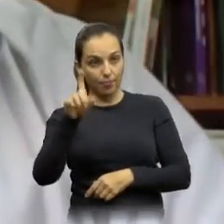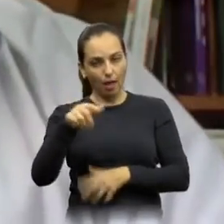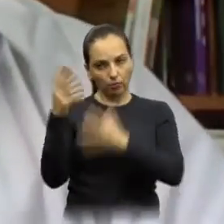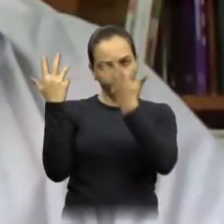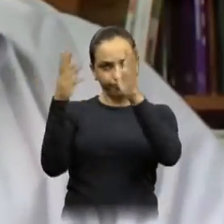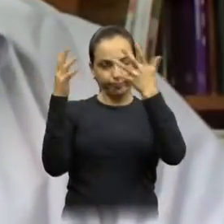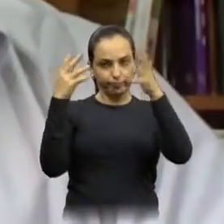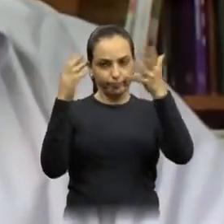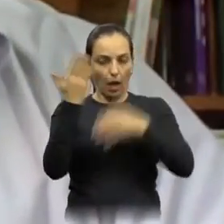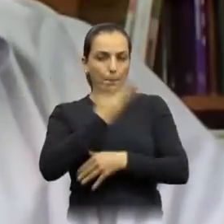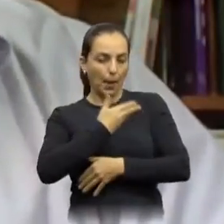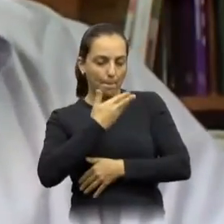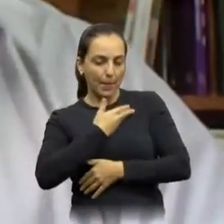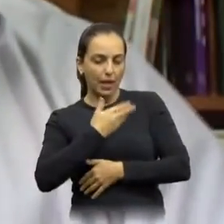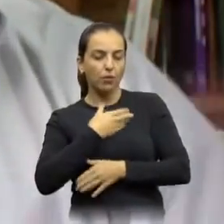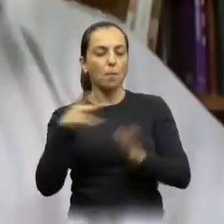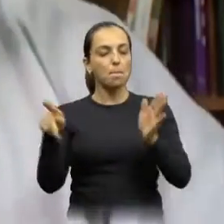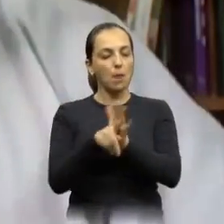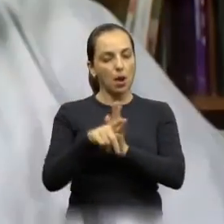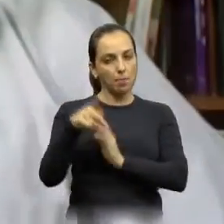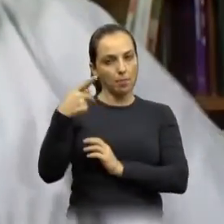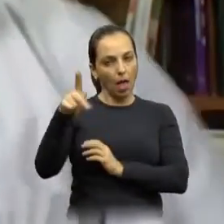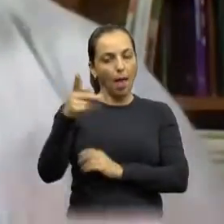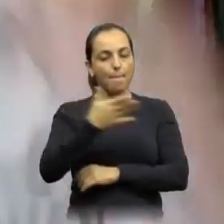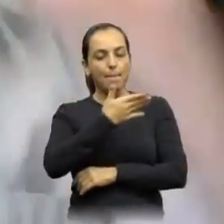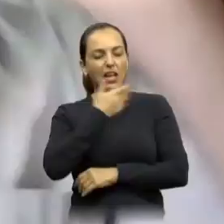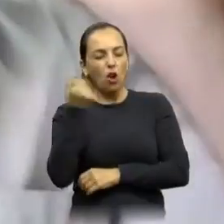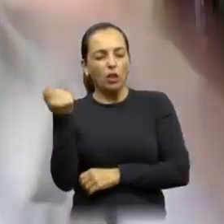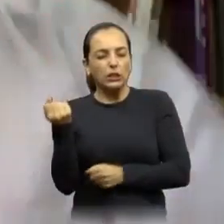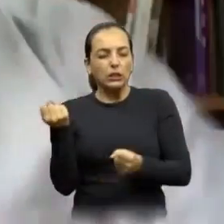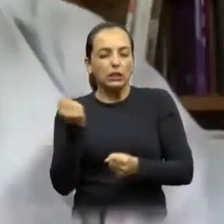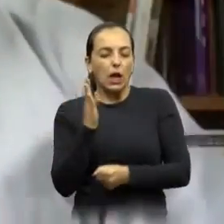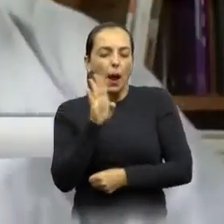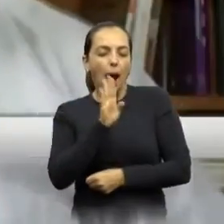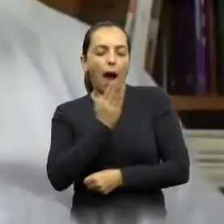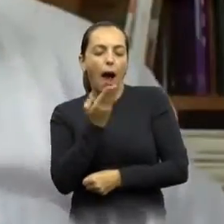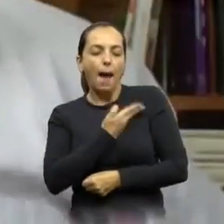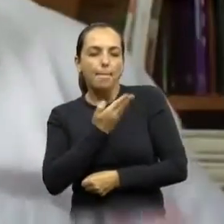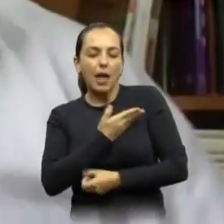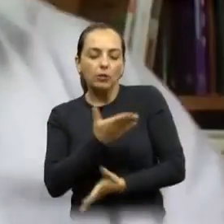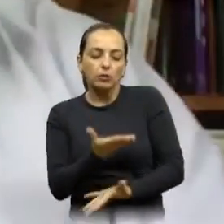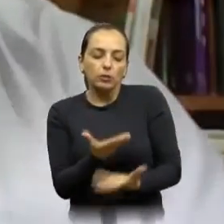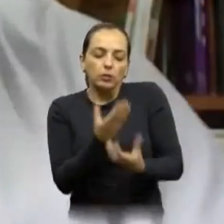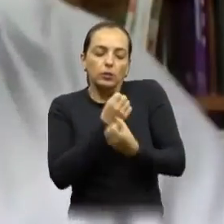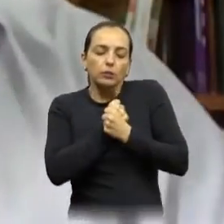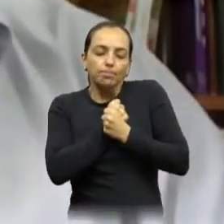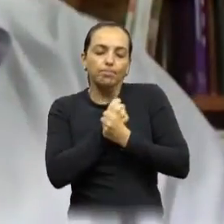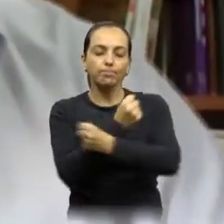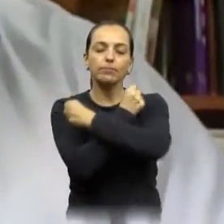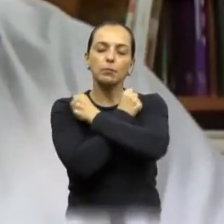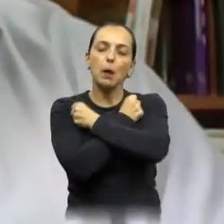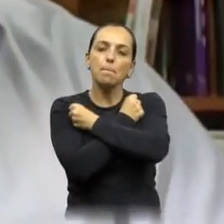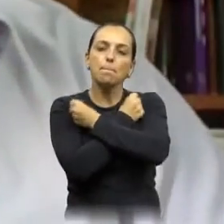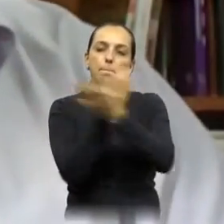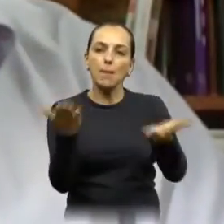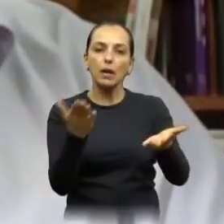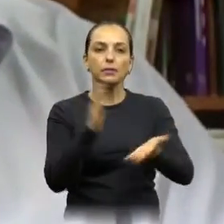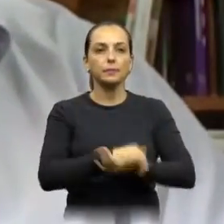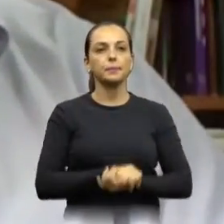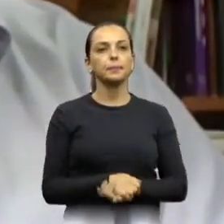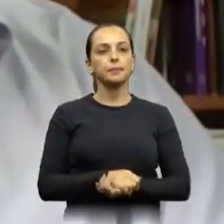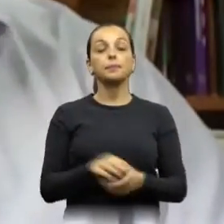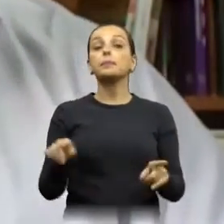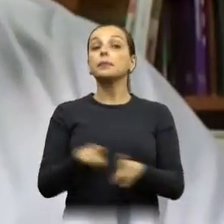o Gijo aí. Um dos melhores amigos que eu tenho, vou carregar ele pro resto da minha vida. Um abração aí para o Giovanni. Queria